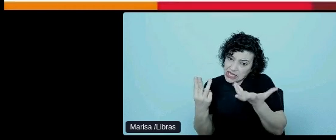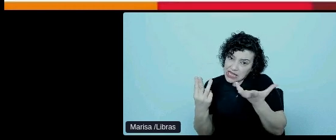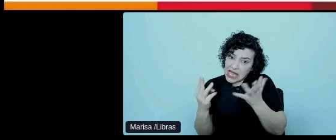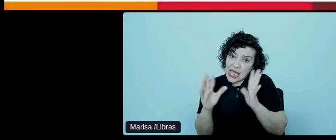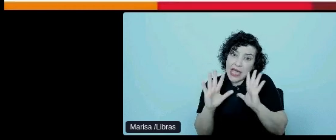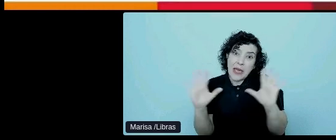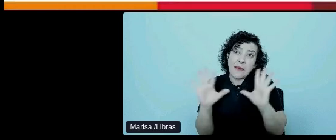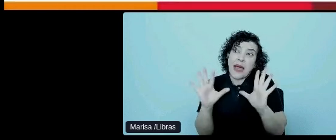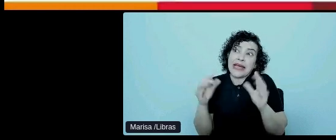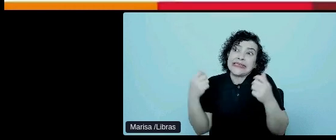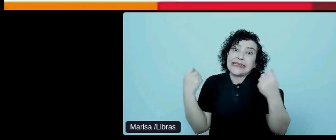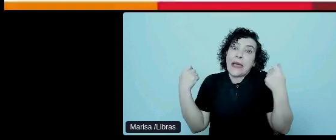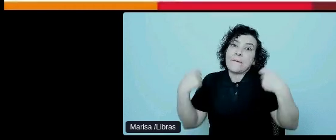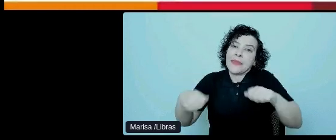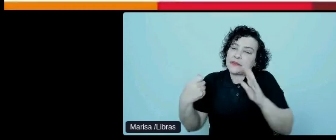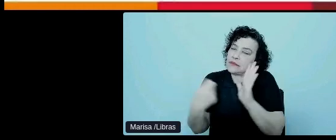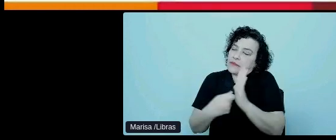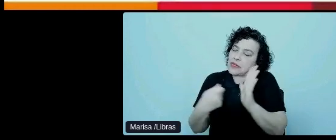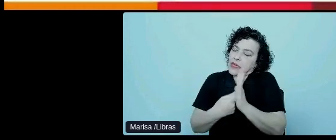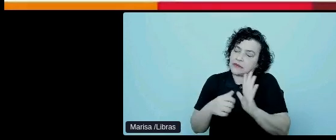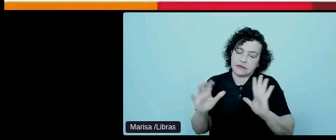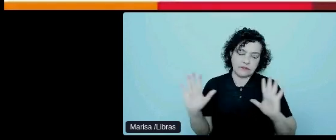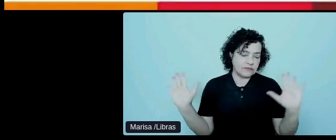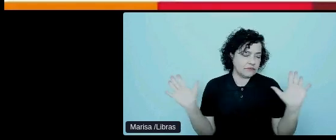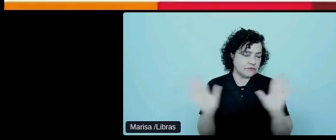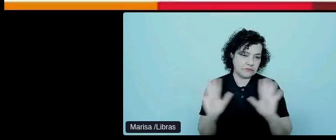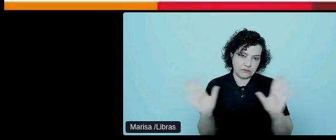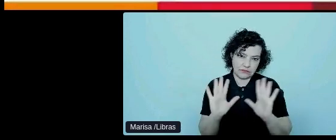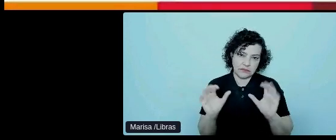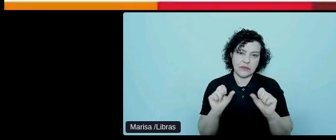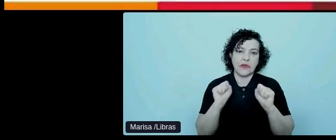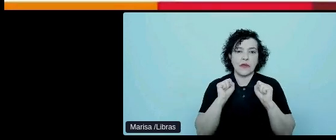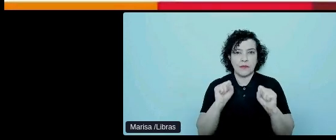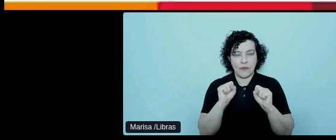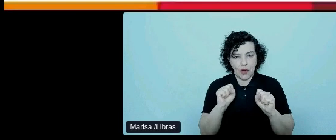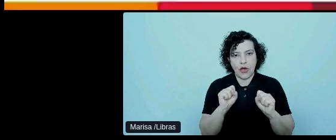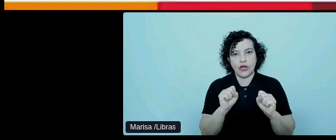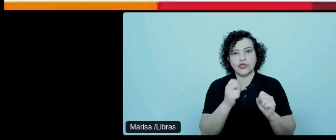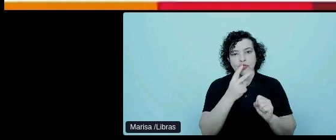um pré-requisito para que tu possa aplicar a 3 quando ela vier.